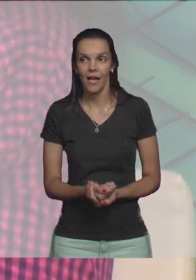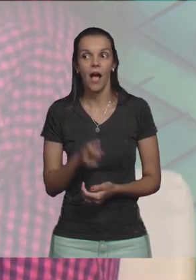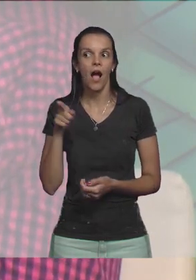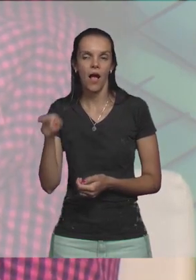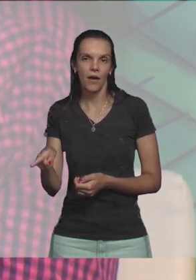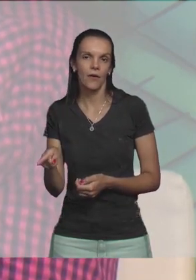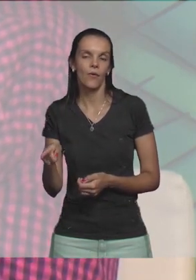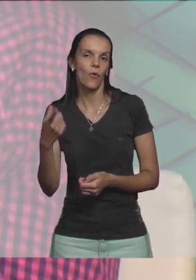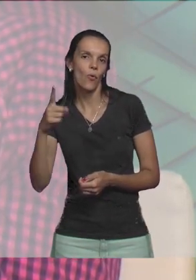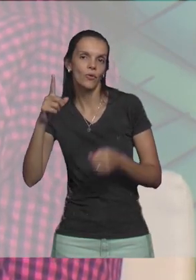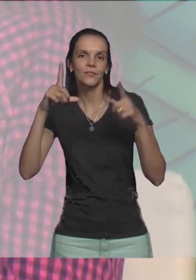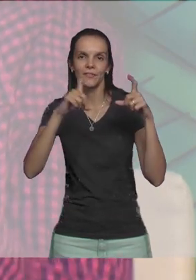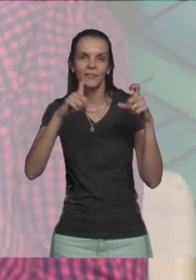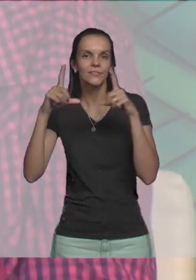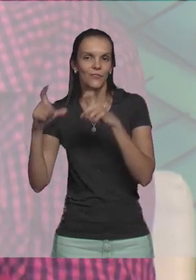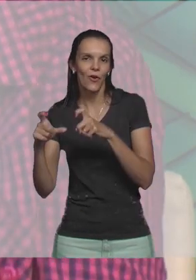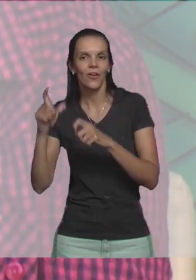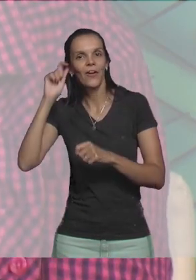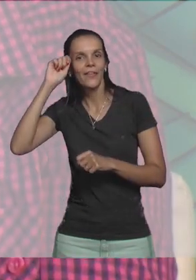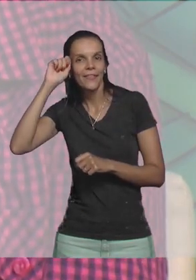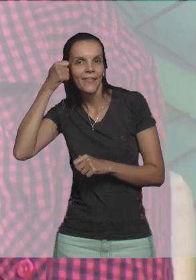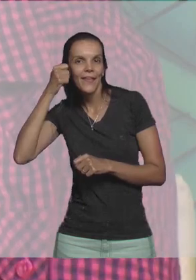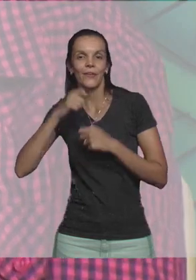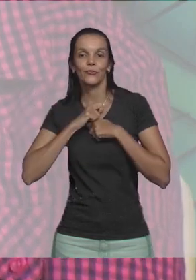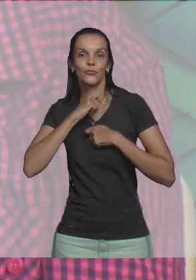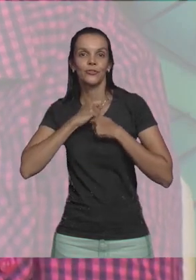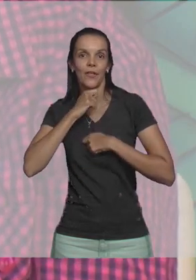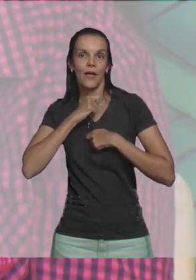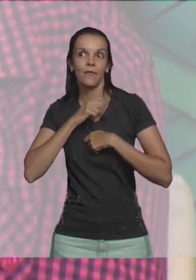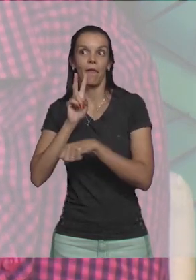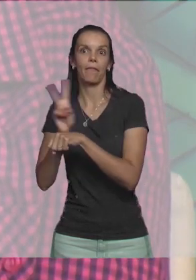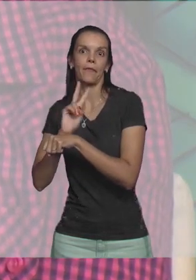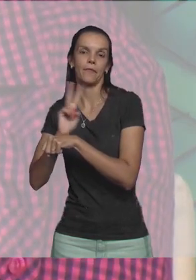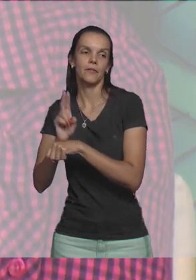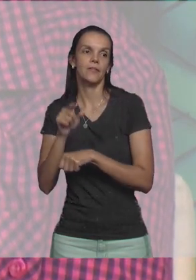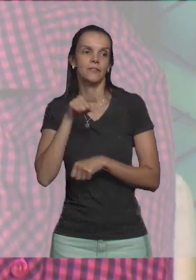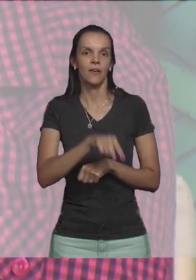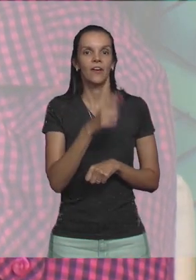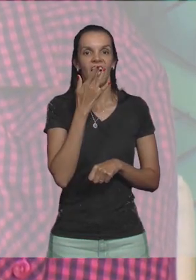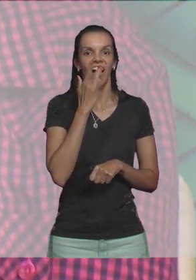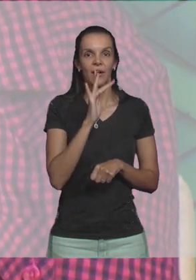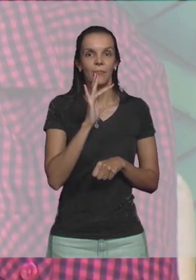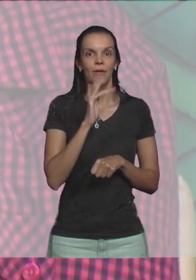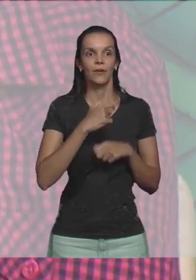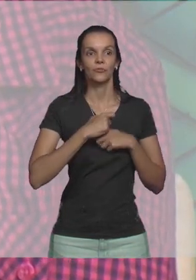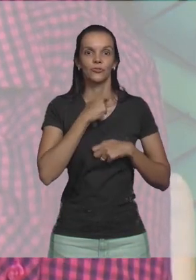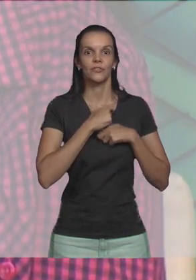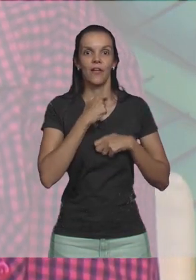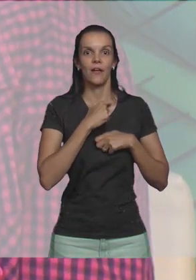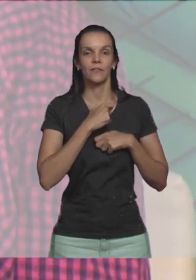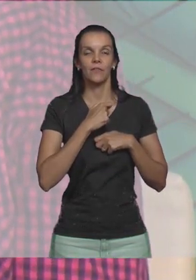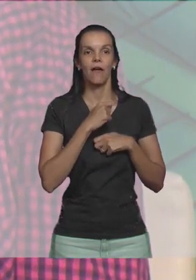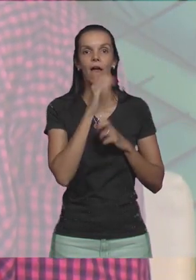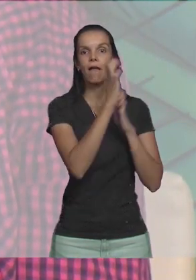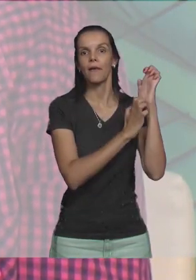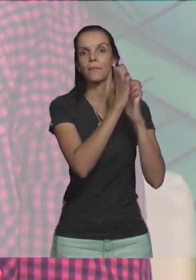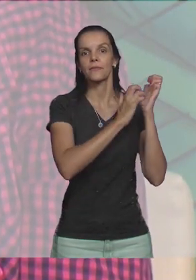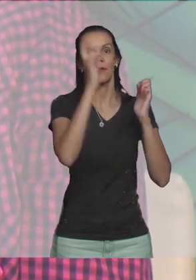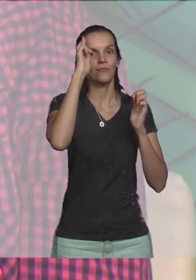da empresa. Imageticamente, a gente sempre já transforma as coisas. A gente já estabeleceu um